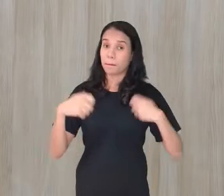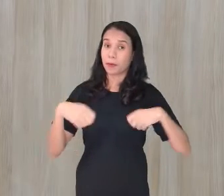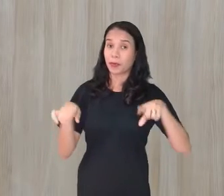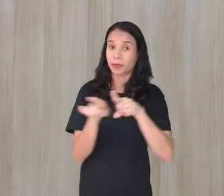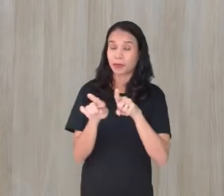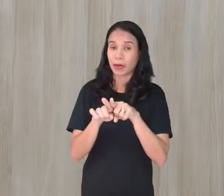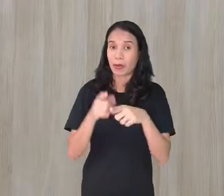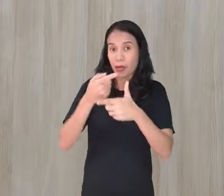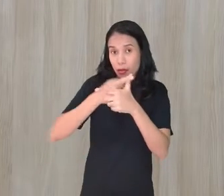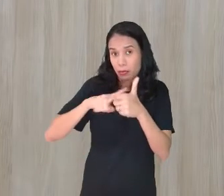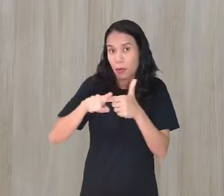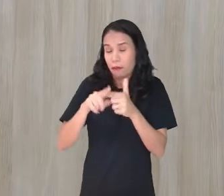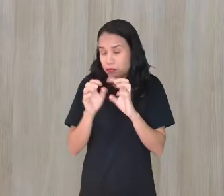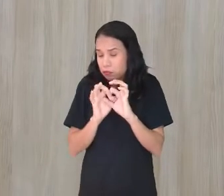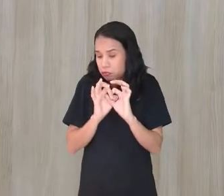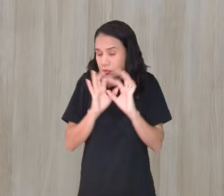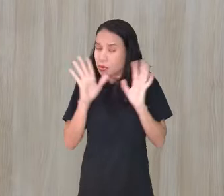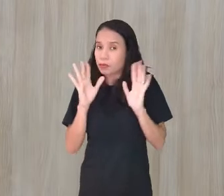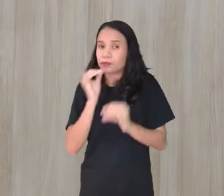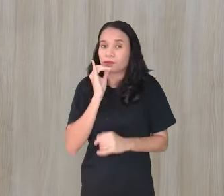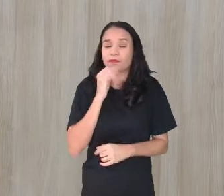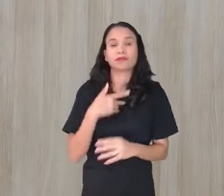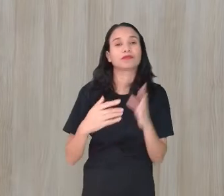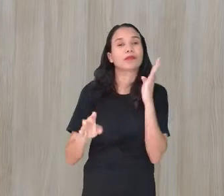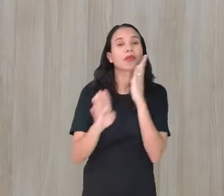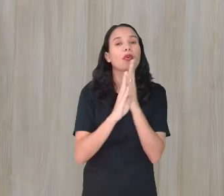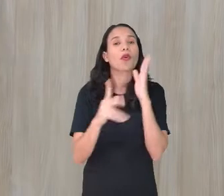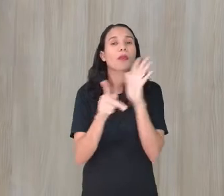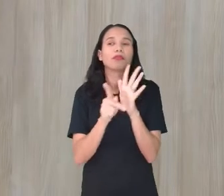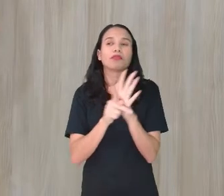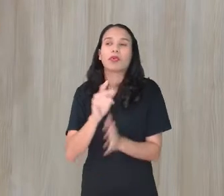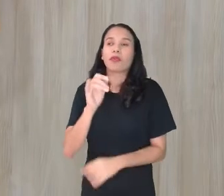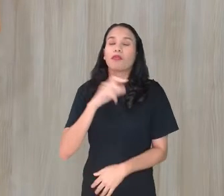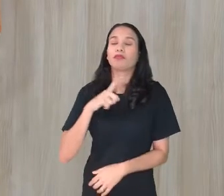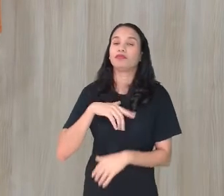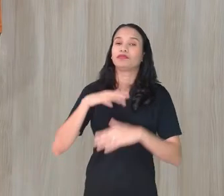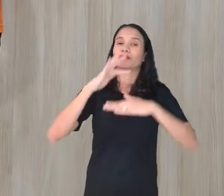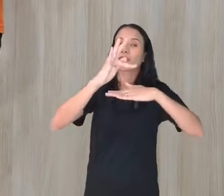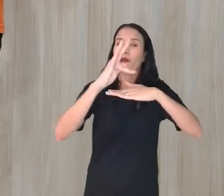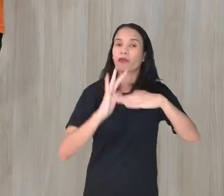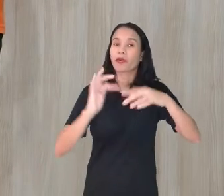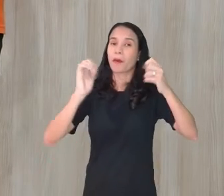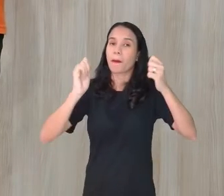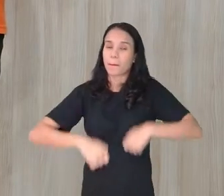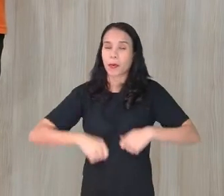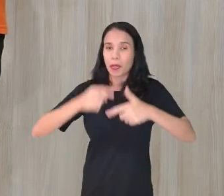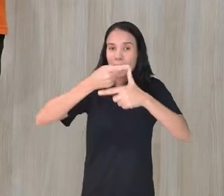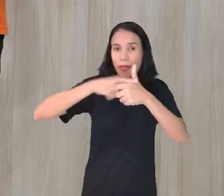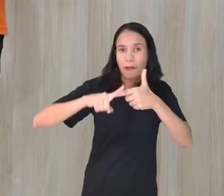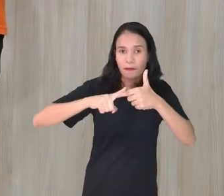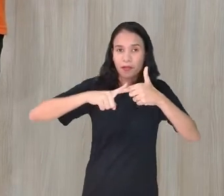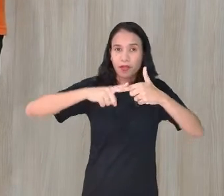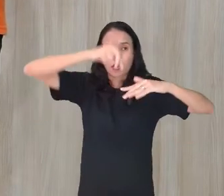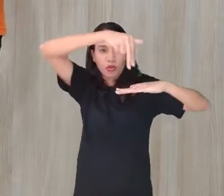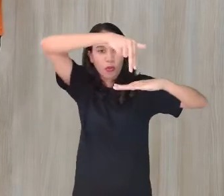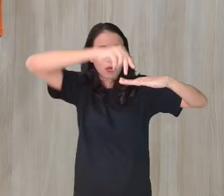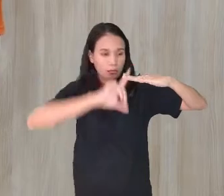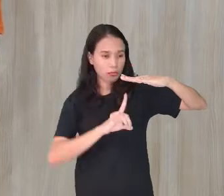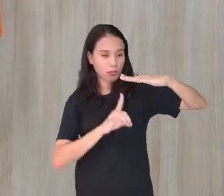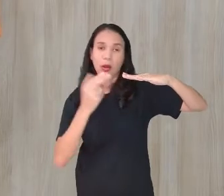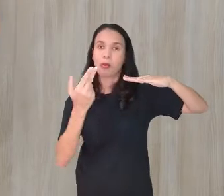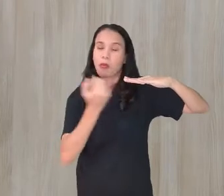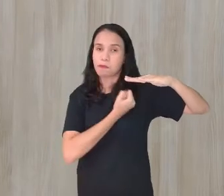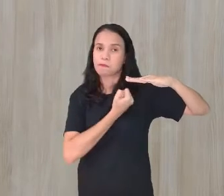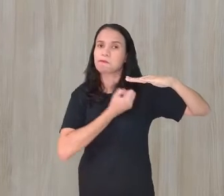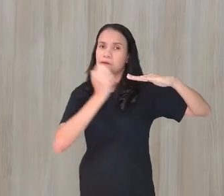também dividir, certo? Se eu encontro uma fração aí que dá para dividir tanto o numerador quanto o denominador pelo mesmo número,